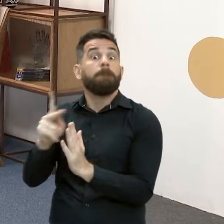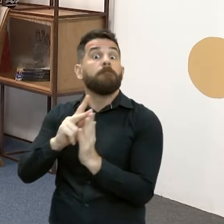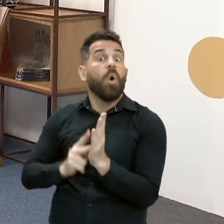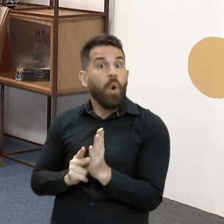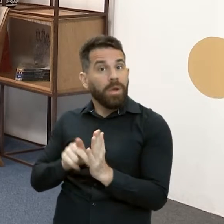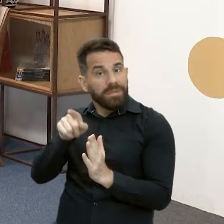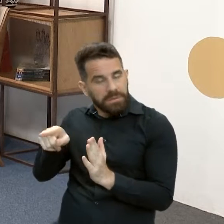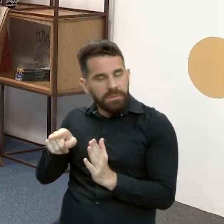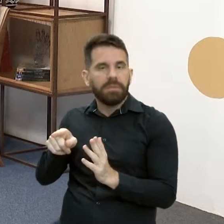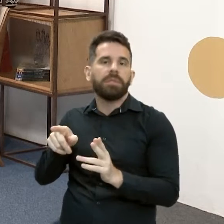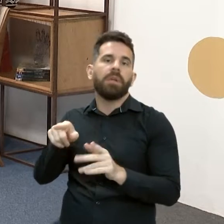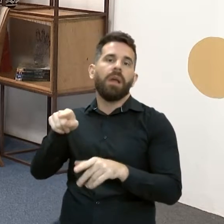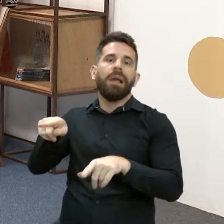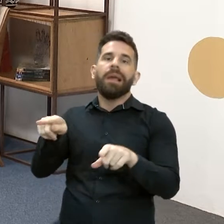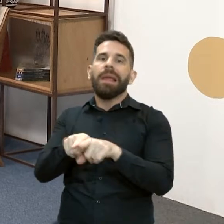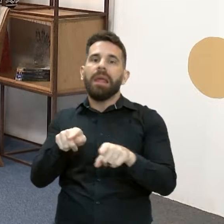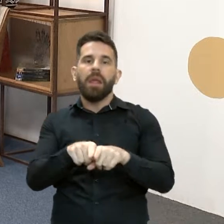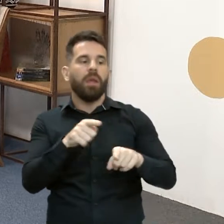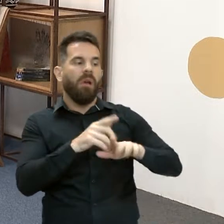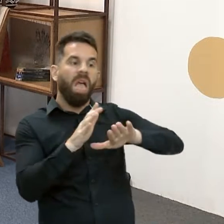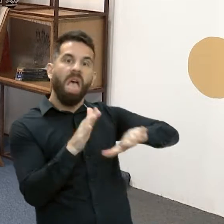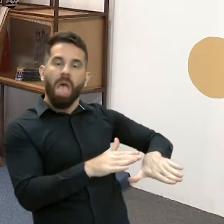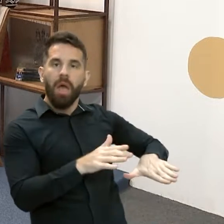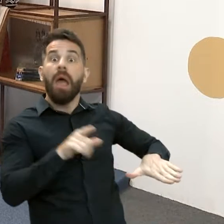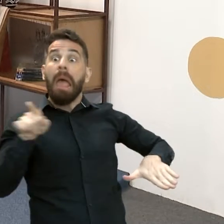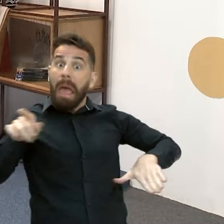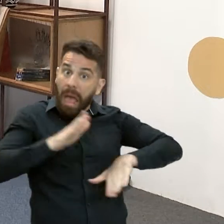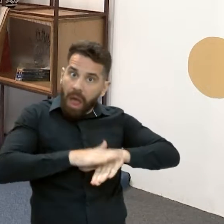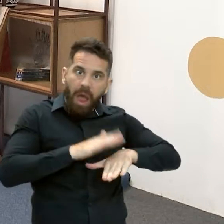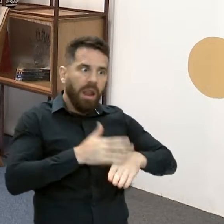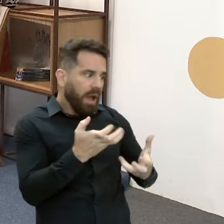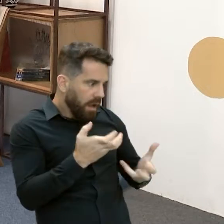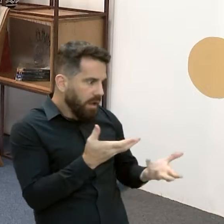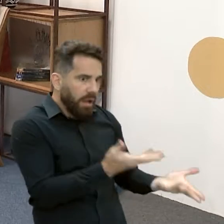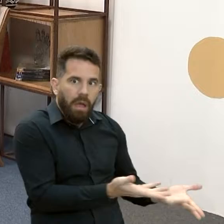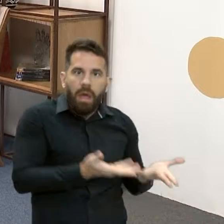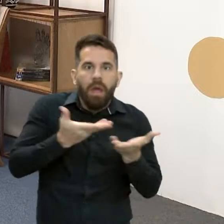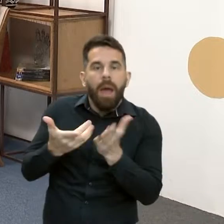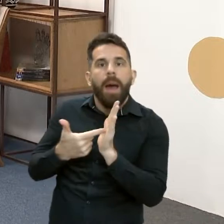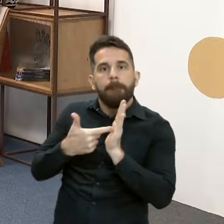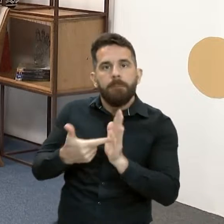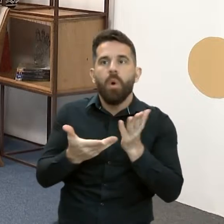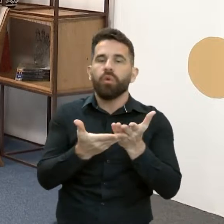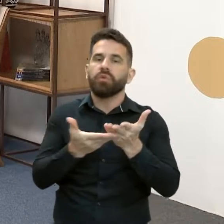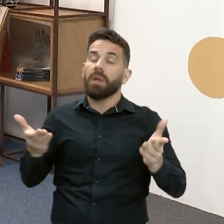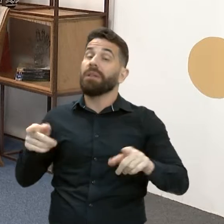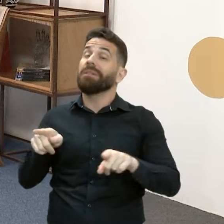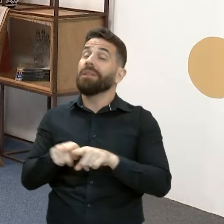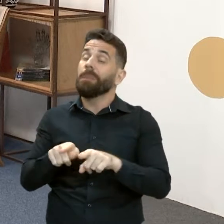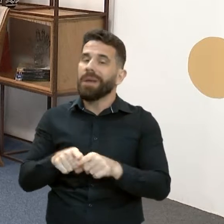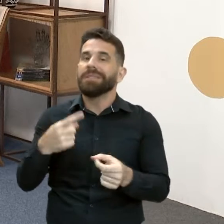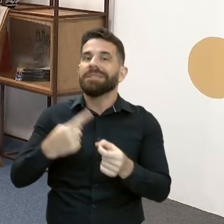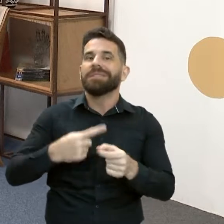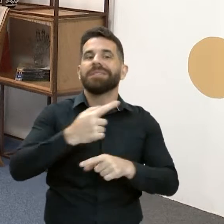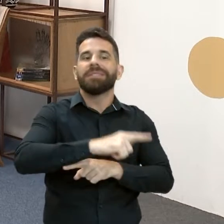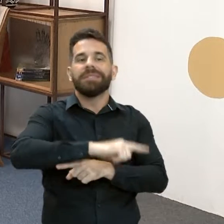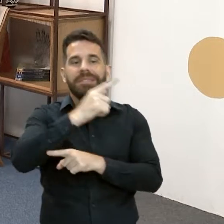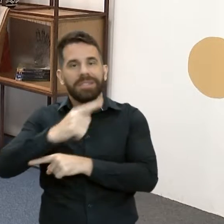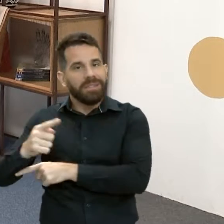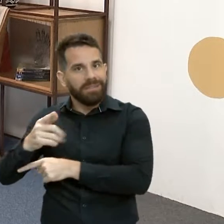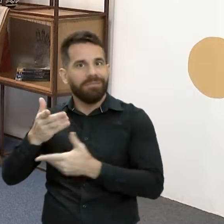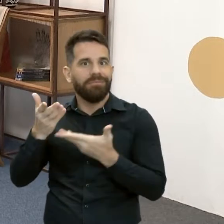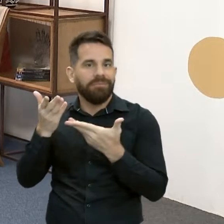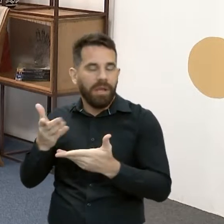essas vozes silenciadas e a cidade de Goiás, que ela tem um carinho muito especial, e ela vai dizer: Goiás, minha cidade. E vai